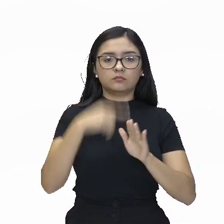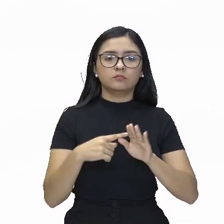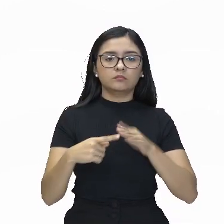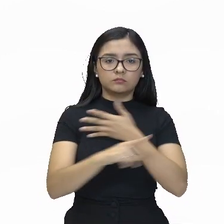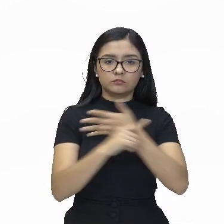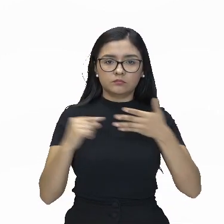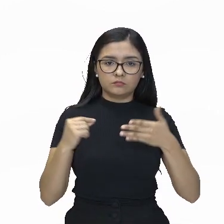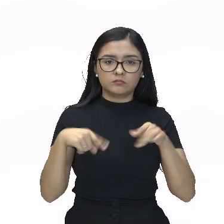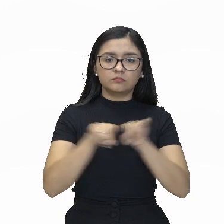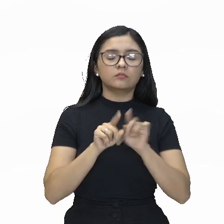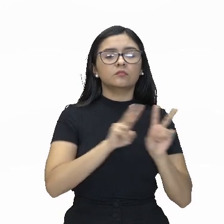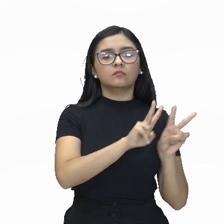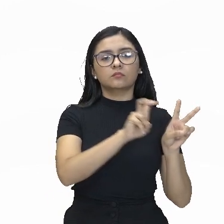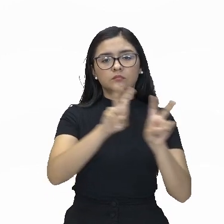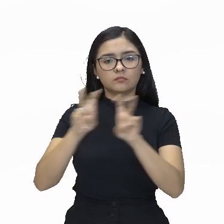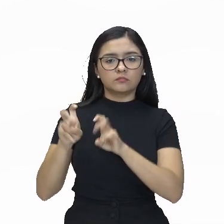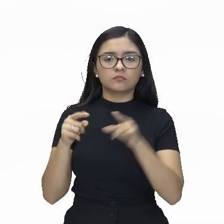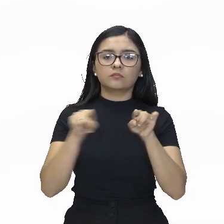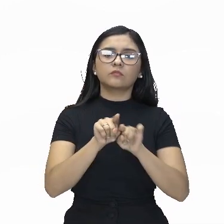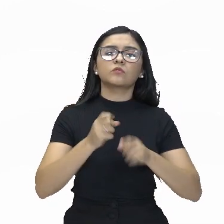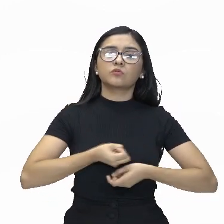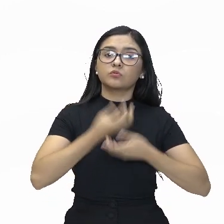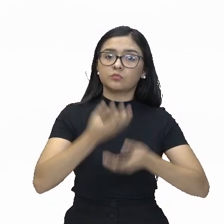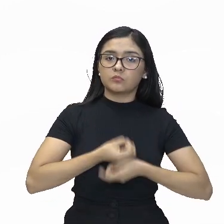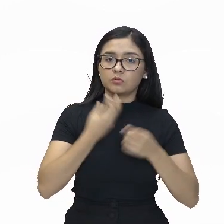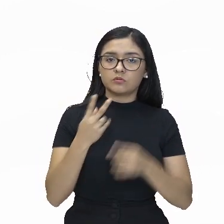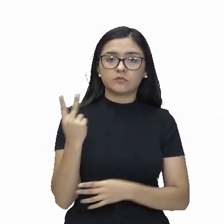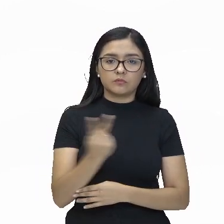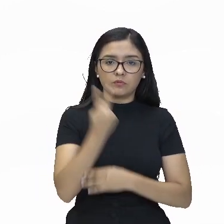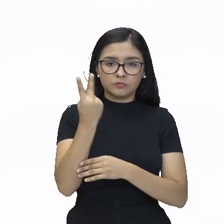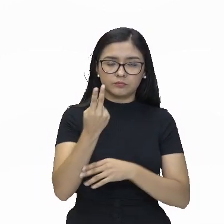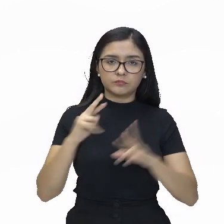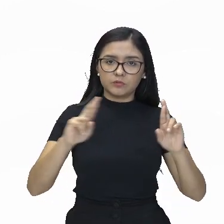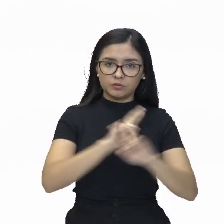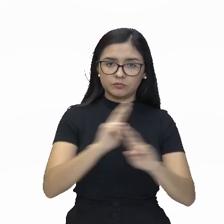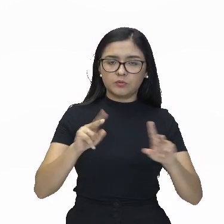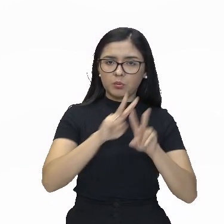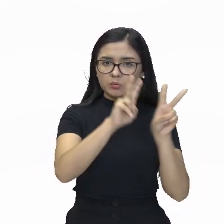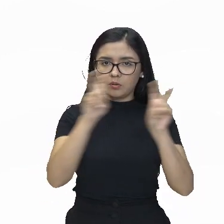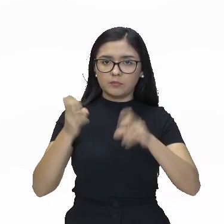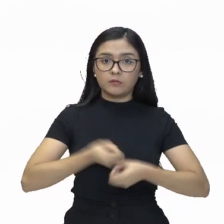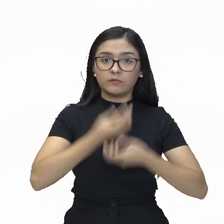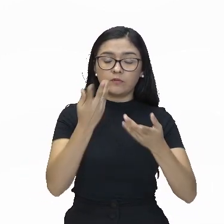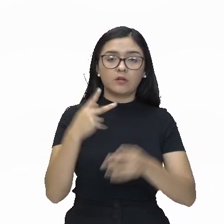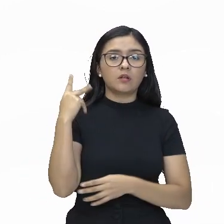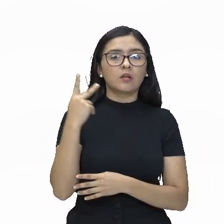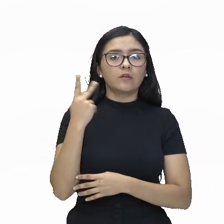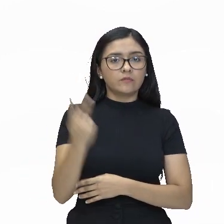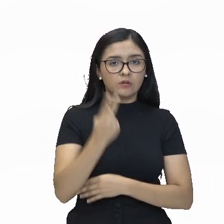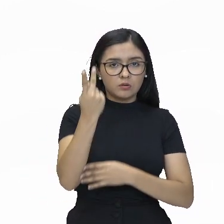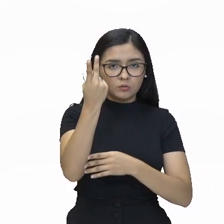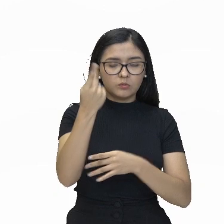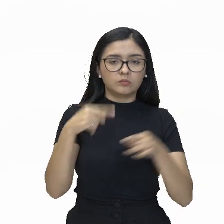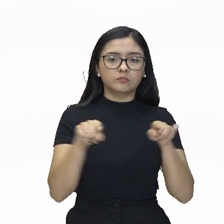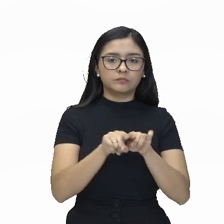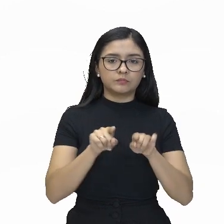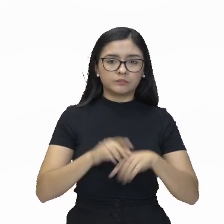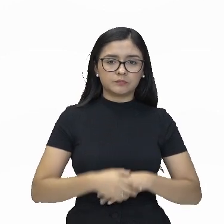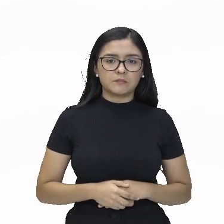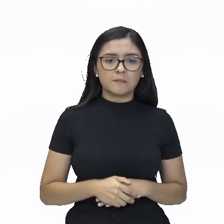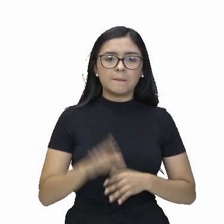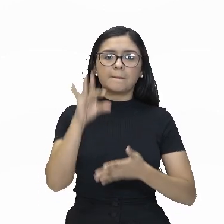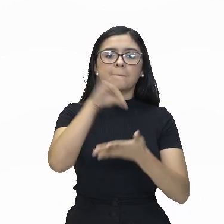posicionamento do enunciador em relação ao tema que expressa valores, epistêmico